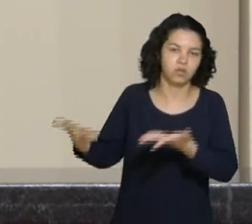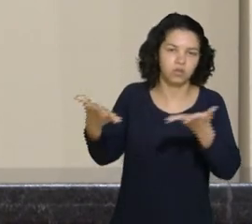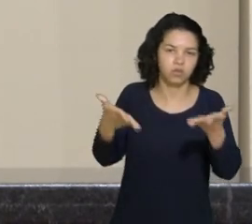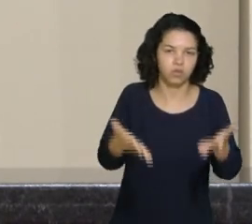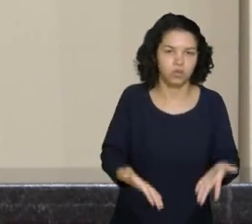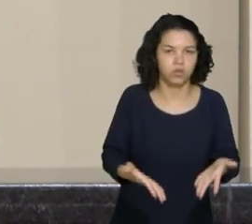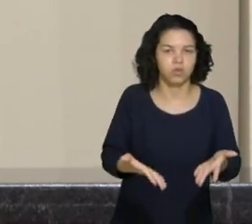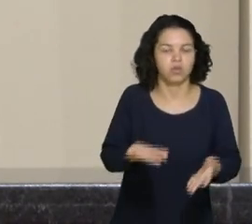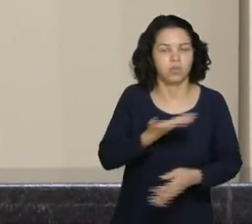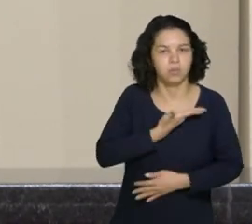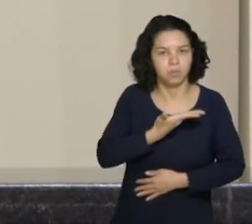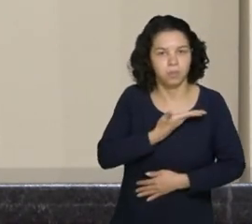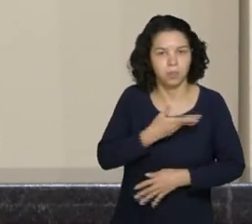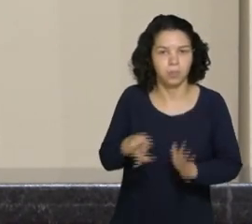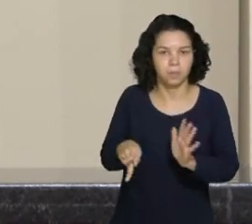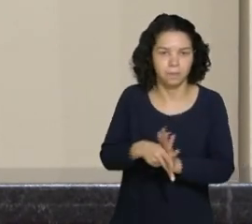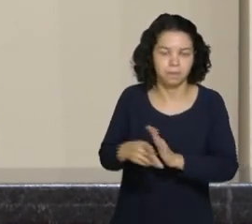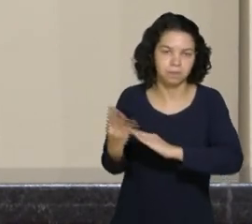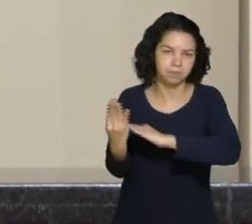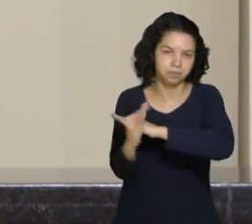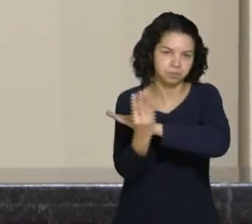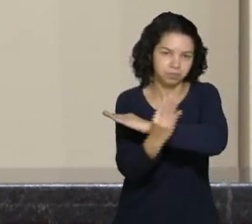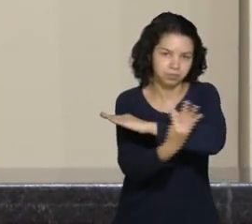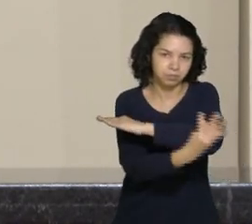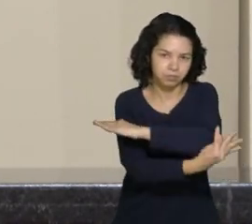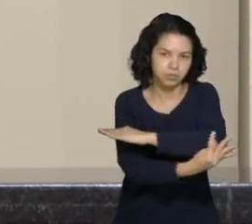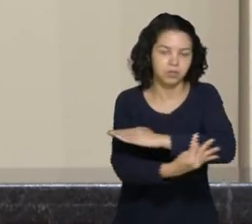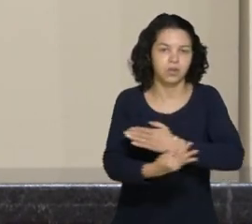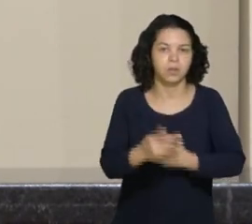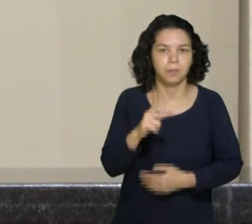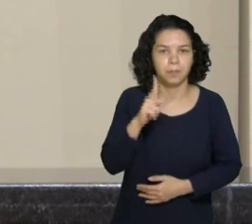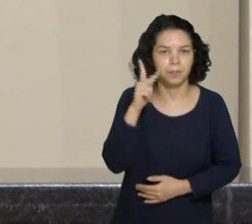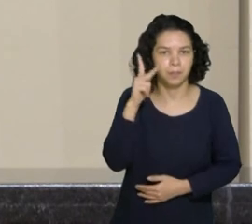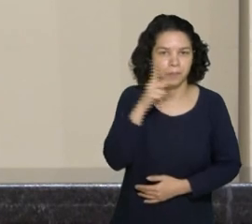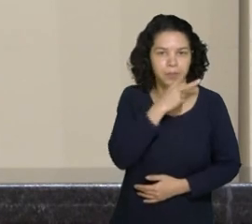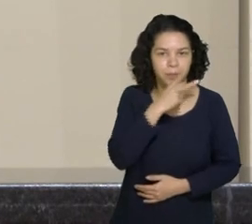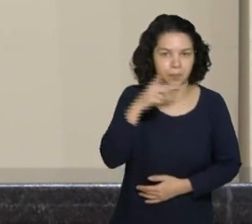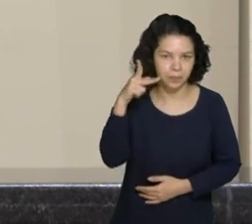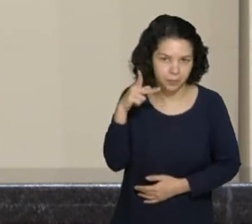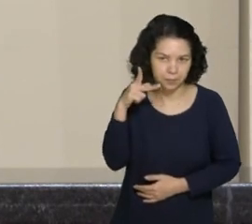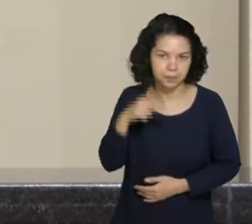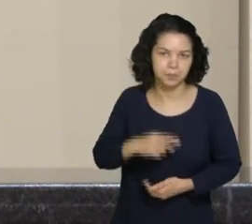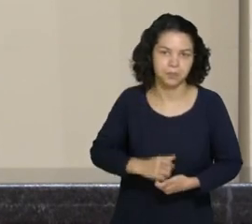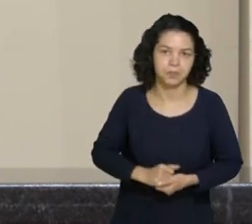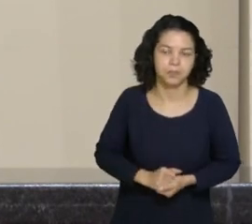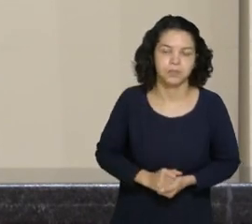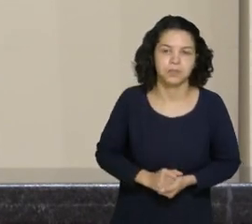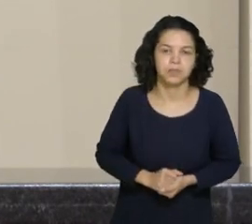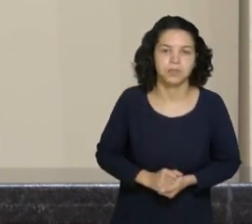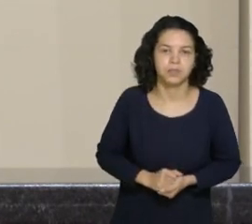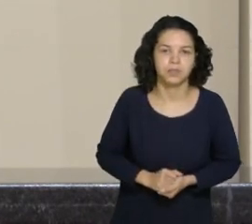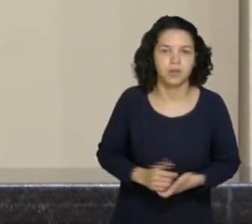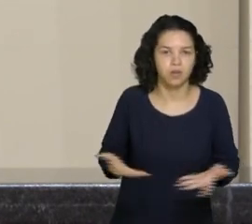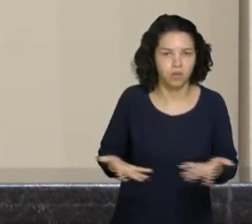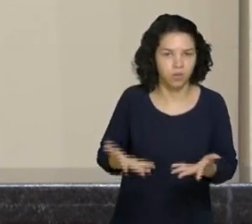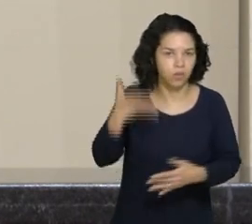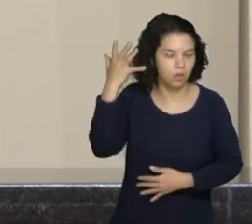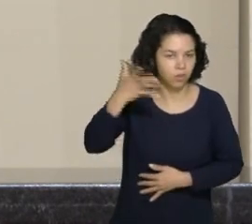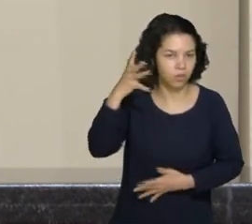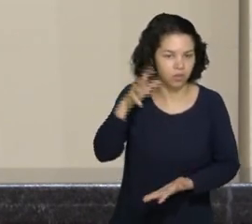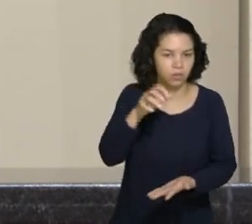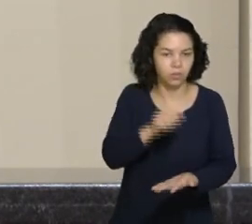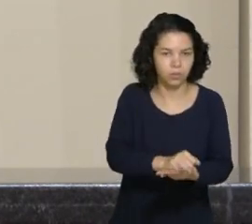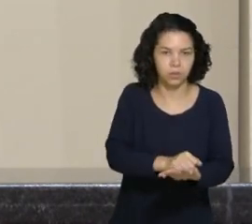tubaronense PP Colaço aí você já bem-vindo a casa não havendo mais